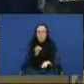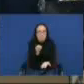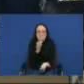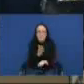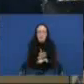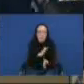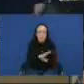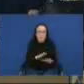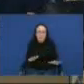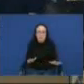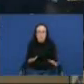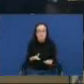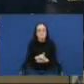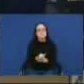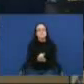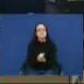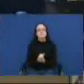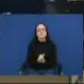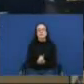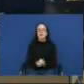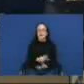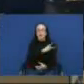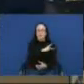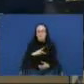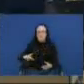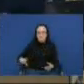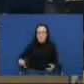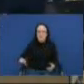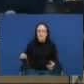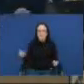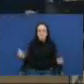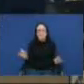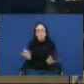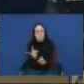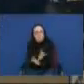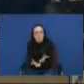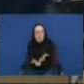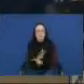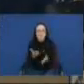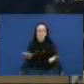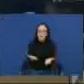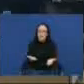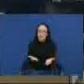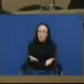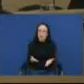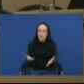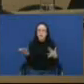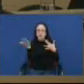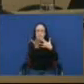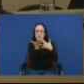do tempo regimental do expediente, a presidência deverá encerrar o expediente neste momento e